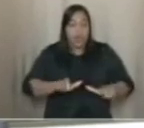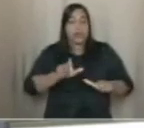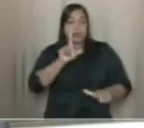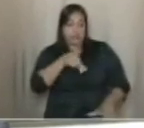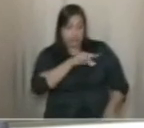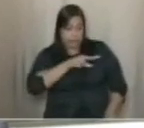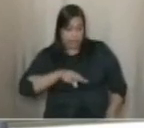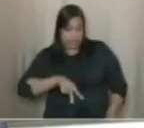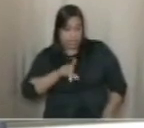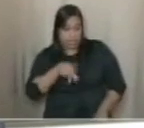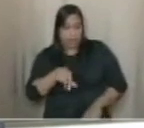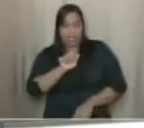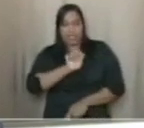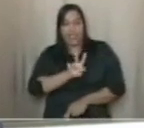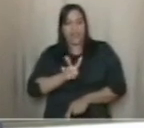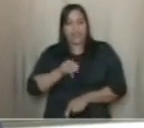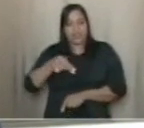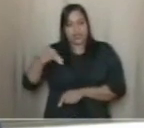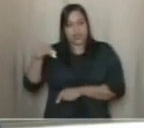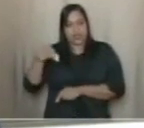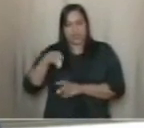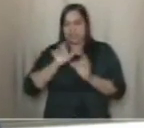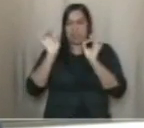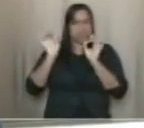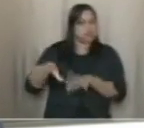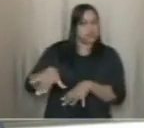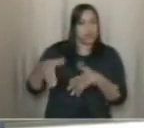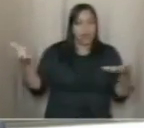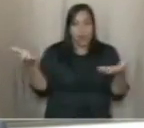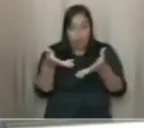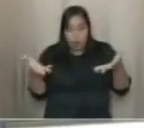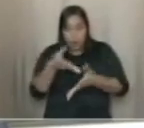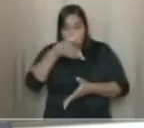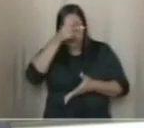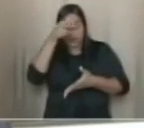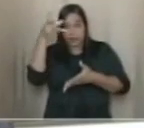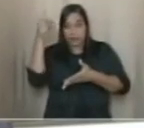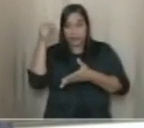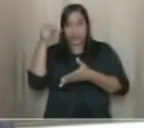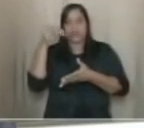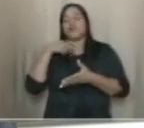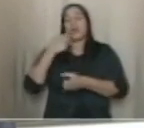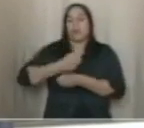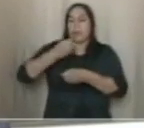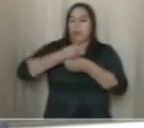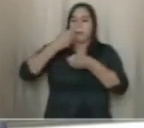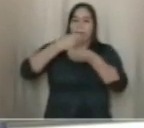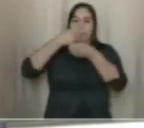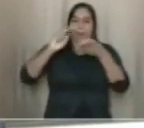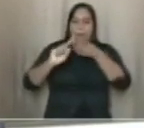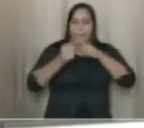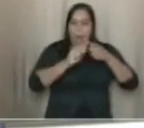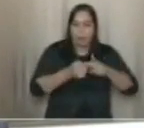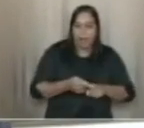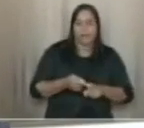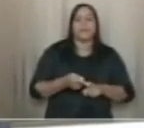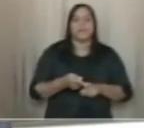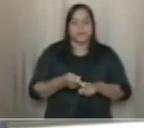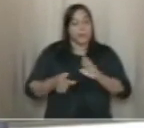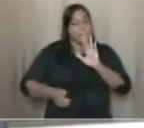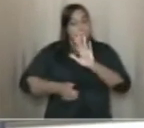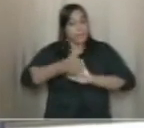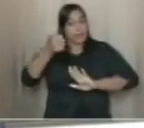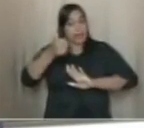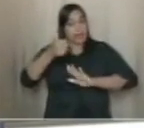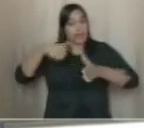Marco Aurélio filho na Avenida Norte que tava jogado hoje o Prefeito João Campos resgatou aquele espaço e tá fazendo a primeira